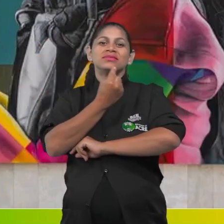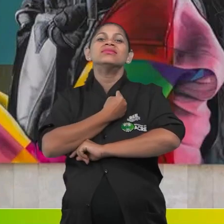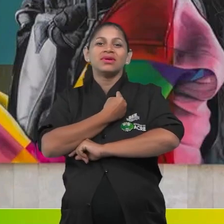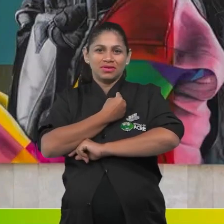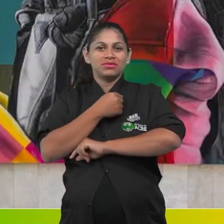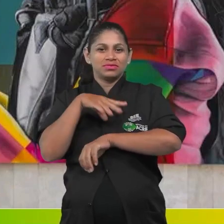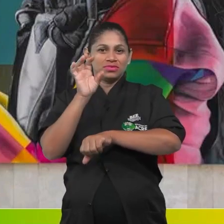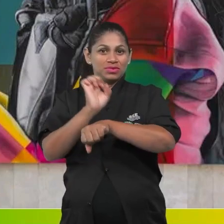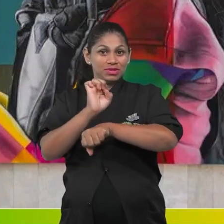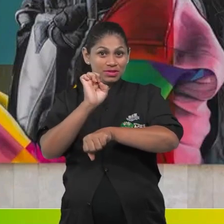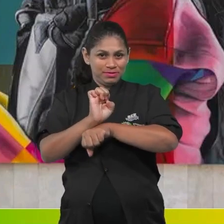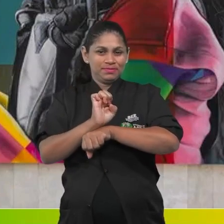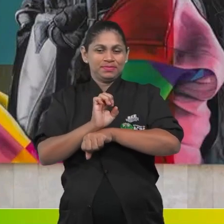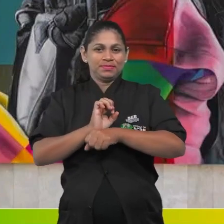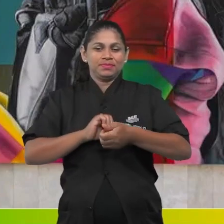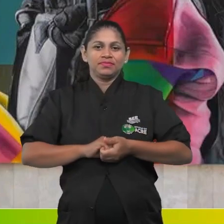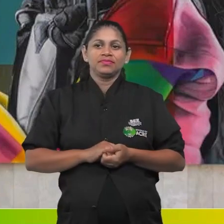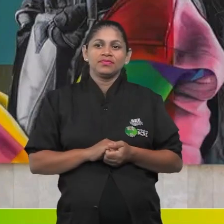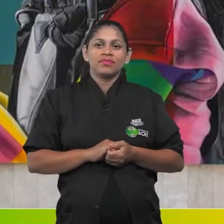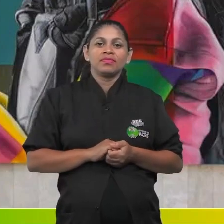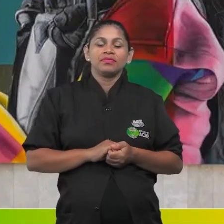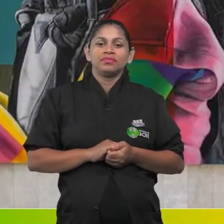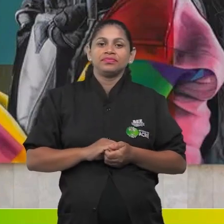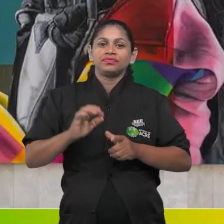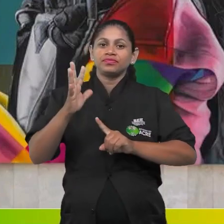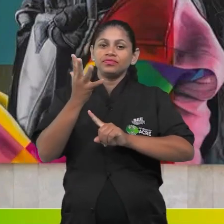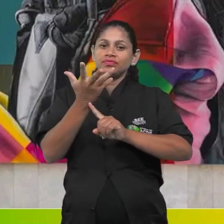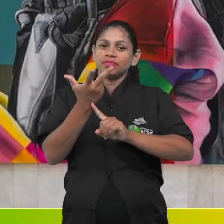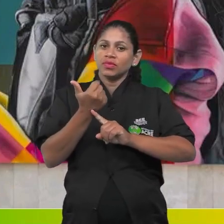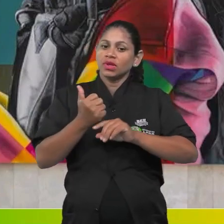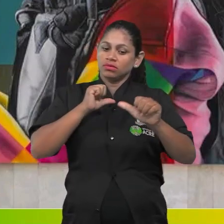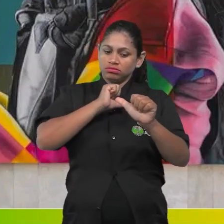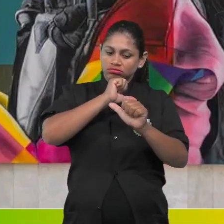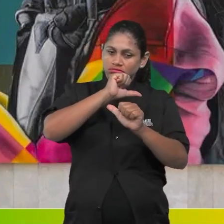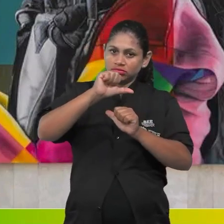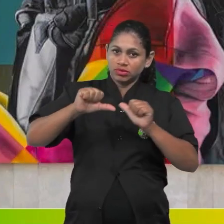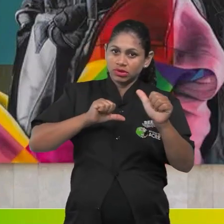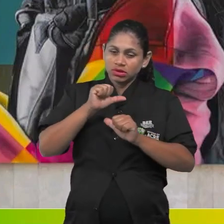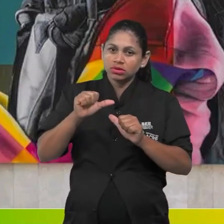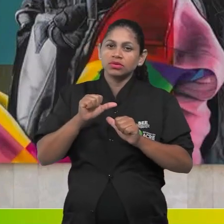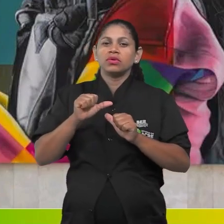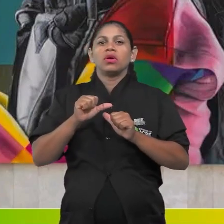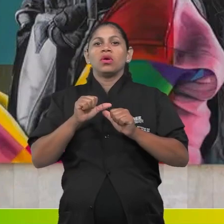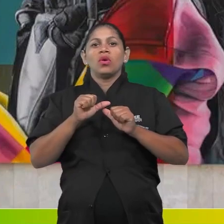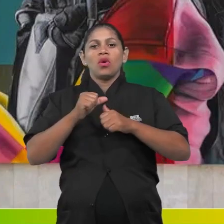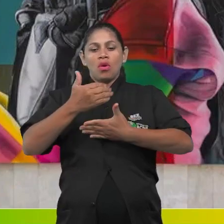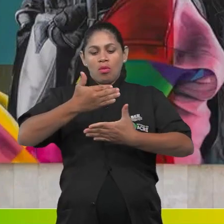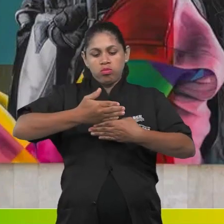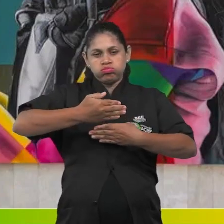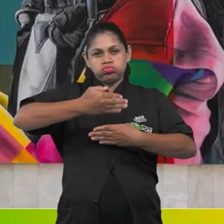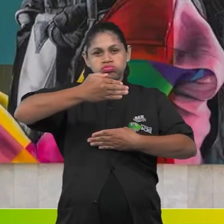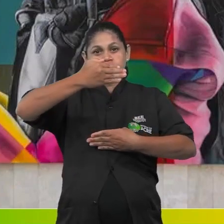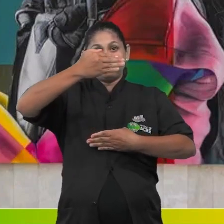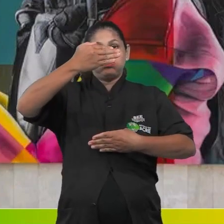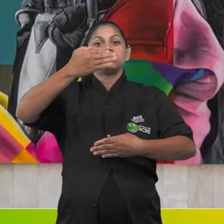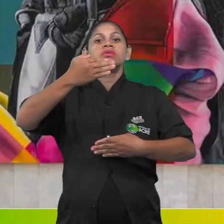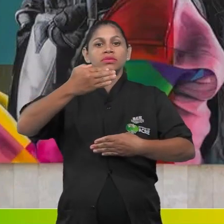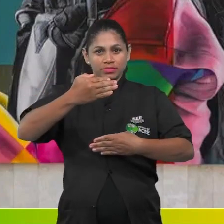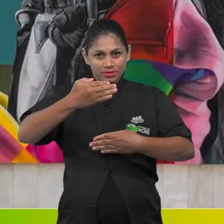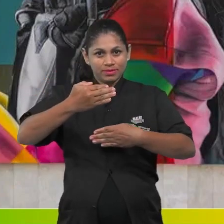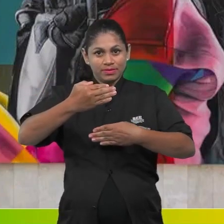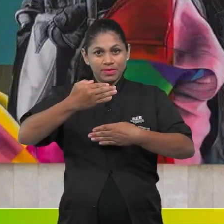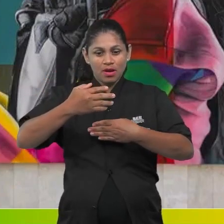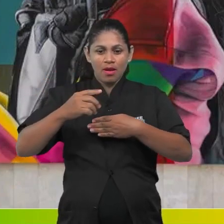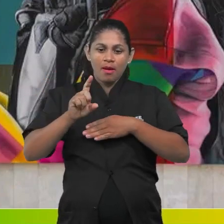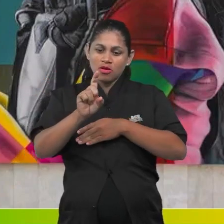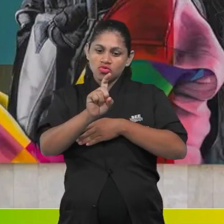contemporânea, nas cidades, a arte ela transforma muros em telas para conscientizar.